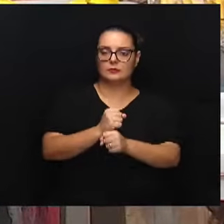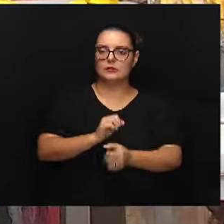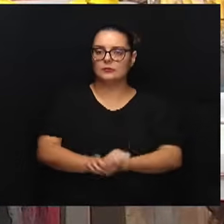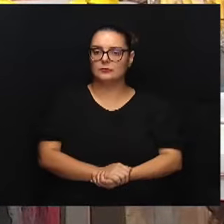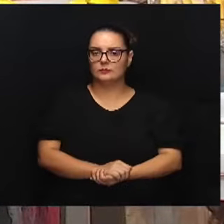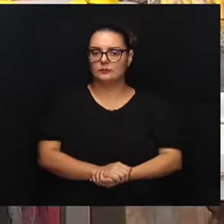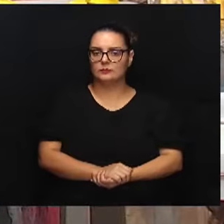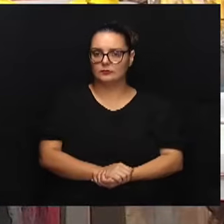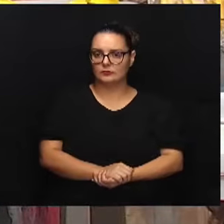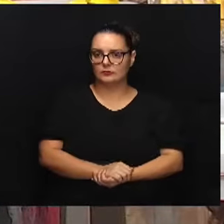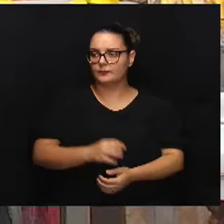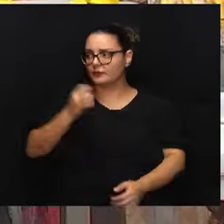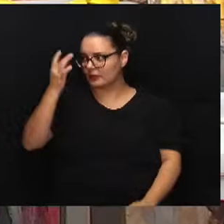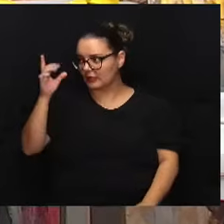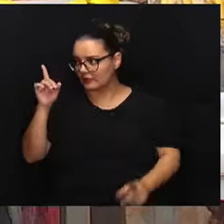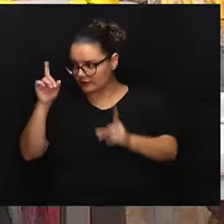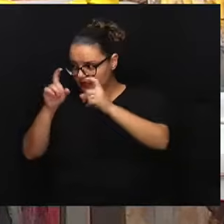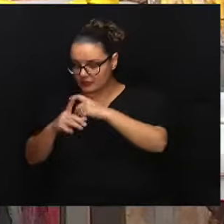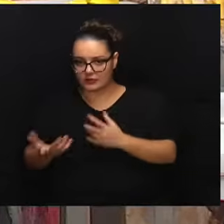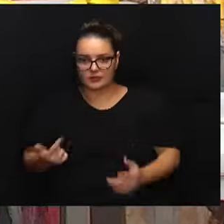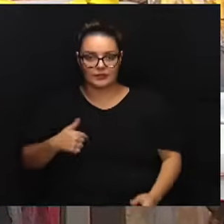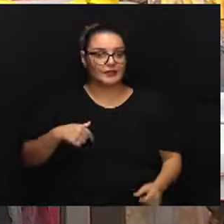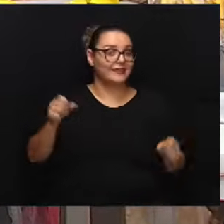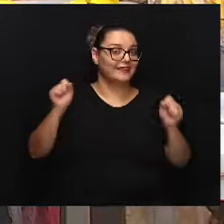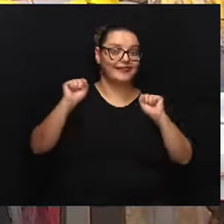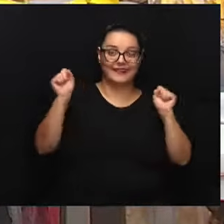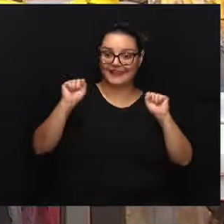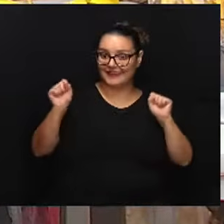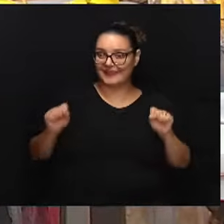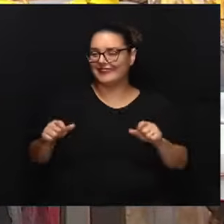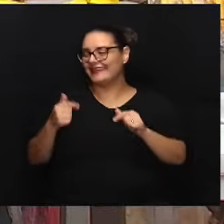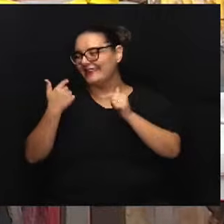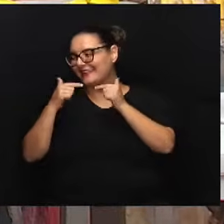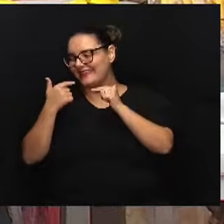Tá fácil? Tá difícil? Eu tô adorando.